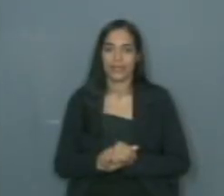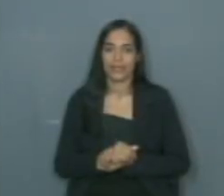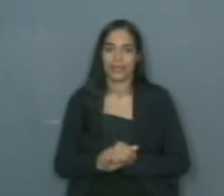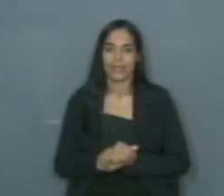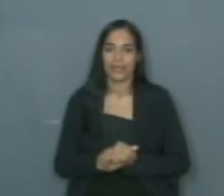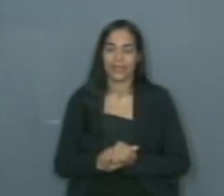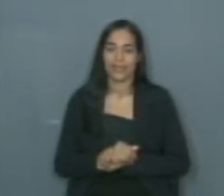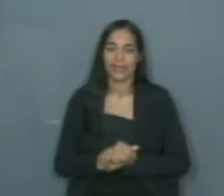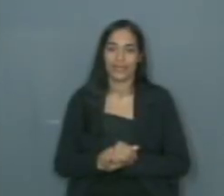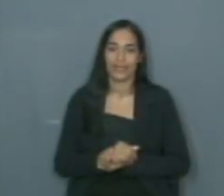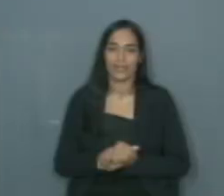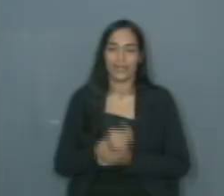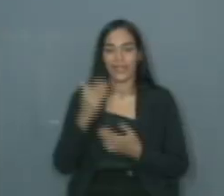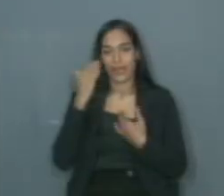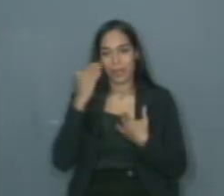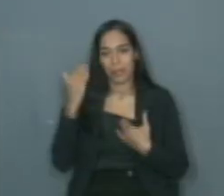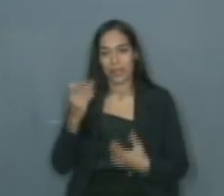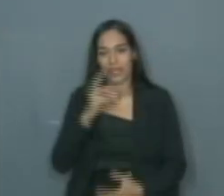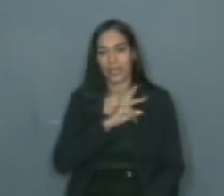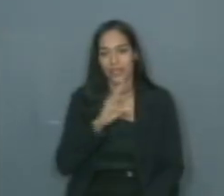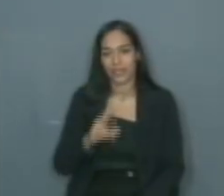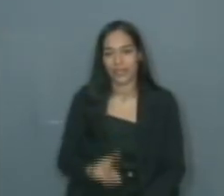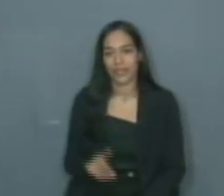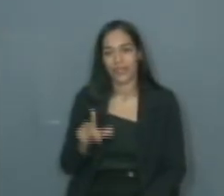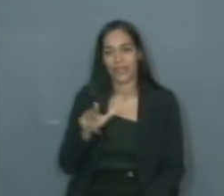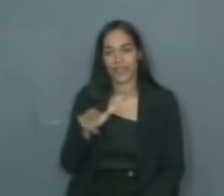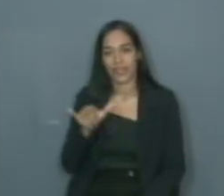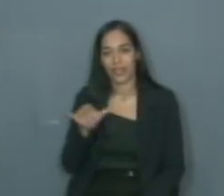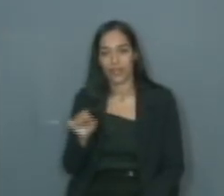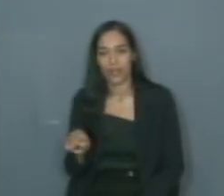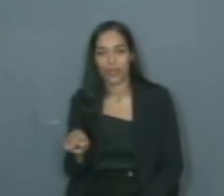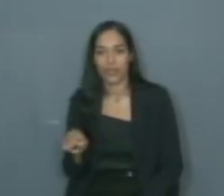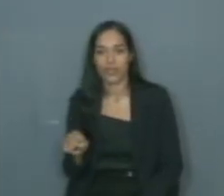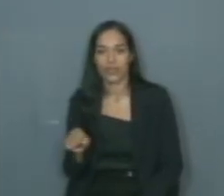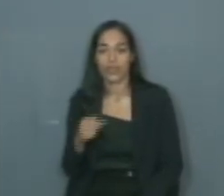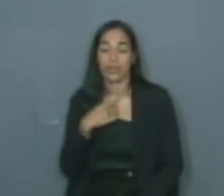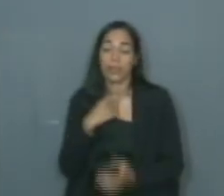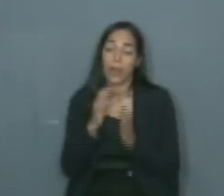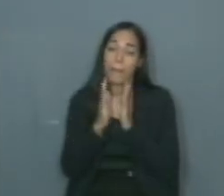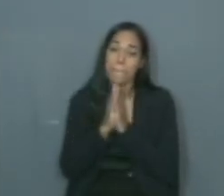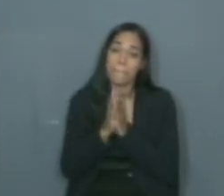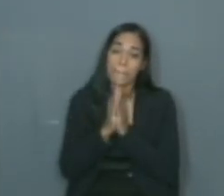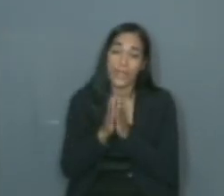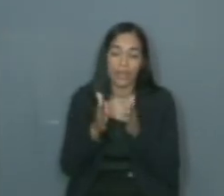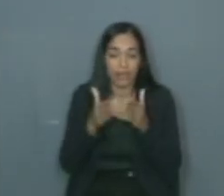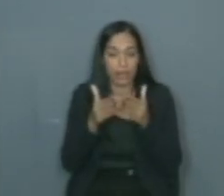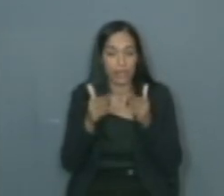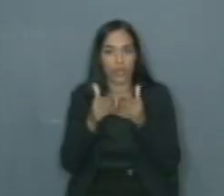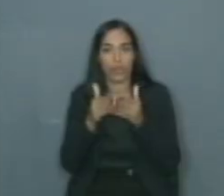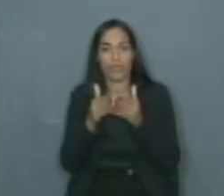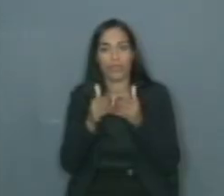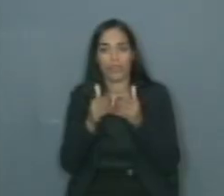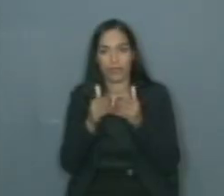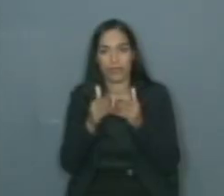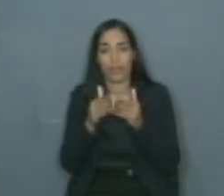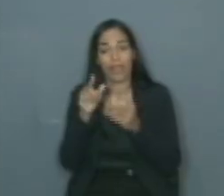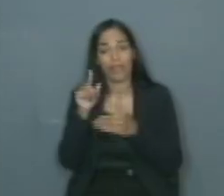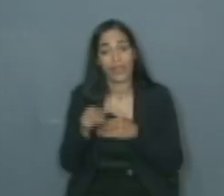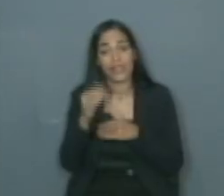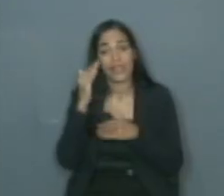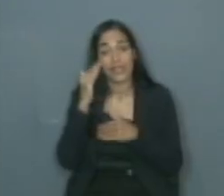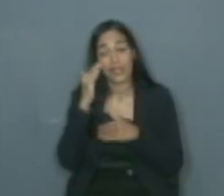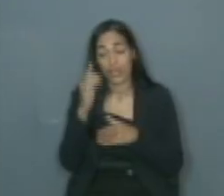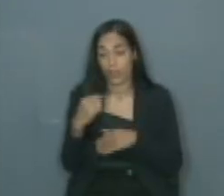Por favor. Obrigada, vereador Luiz Eustáquio. Então, o meu apelo vai nessa linha, vereadora Karen, que nós